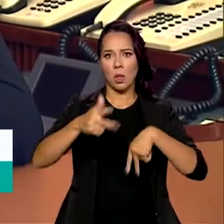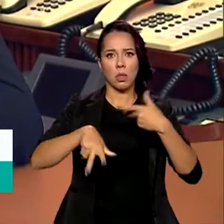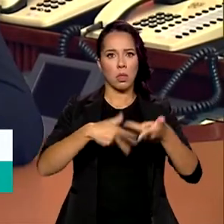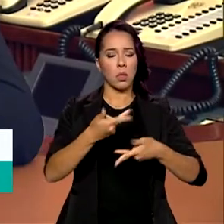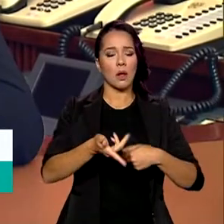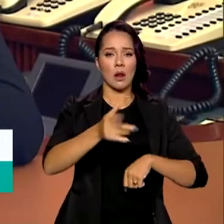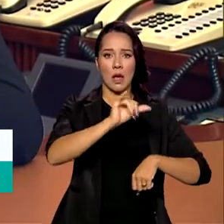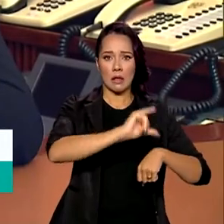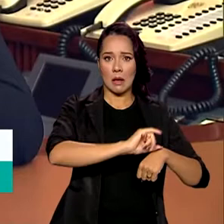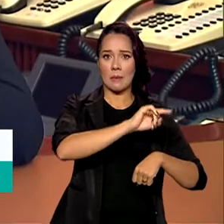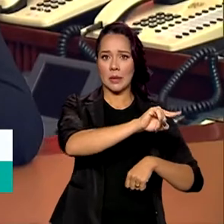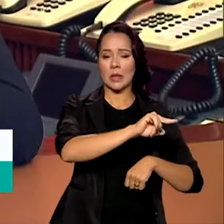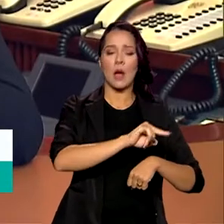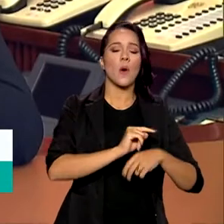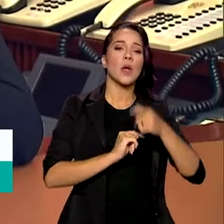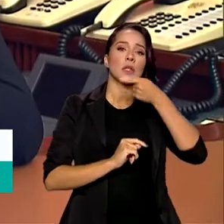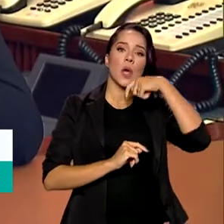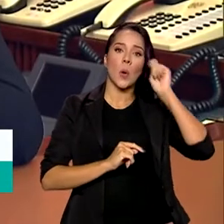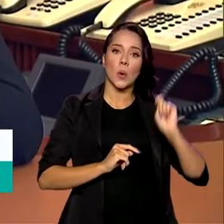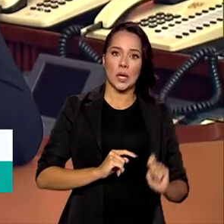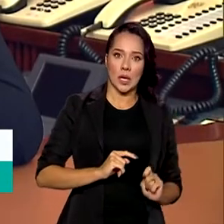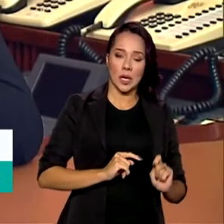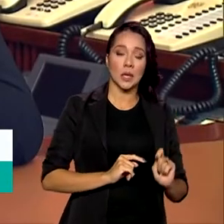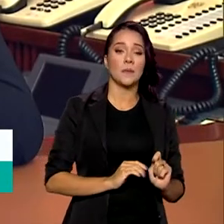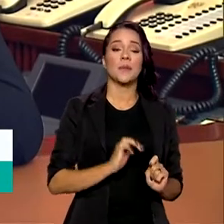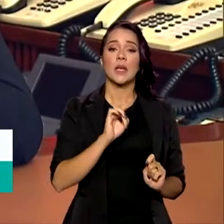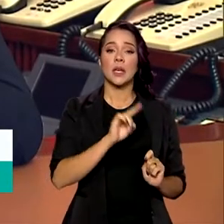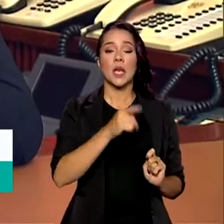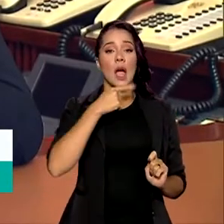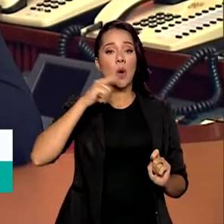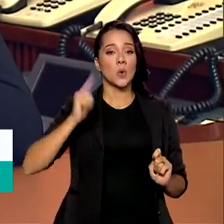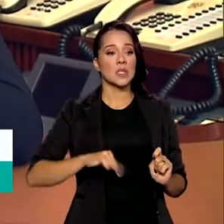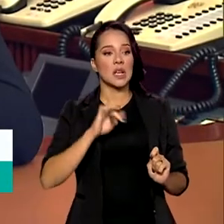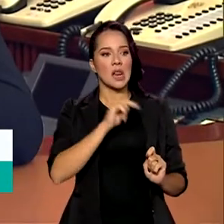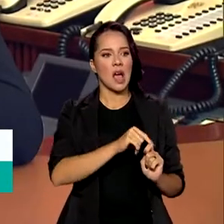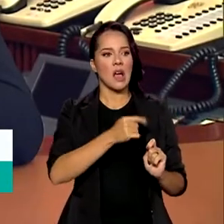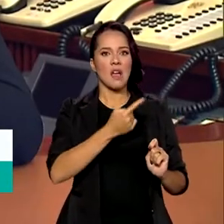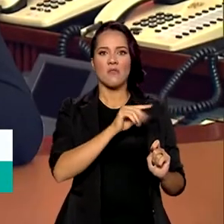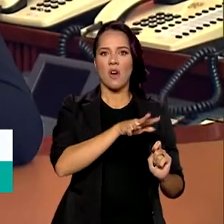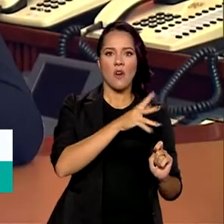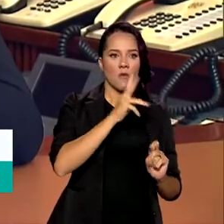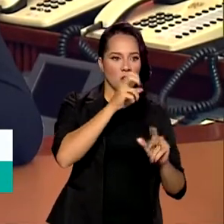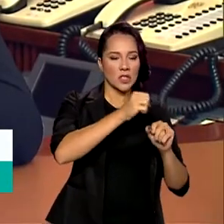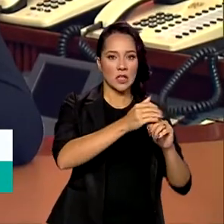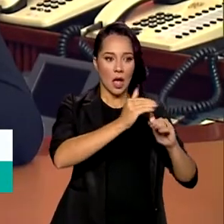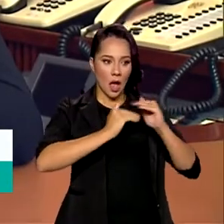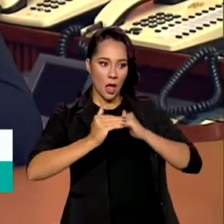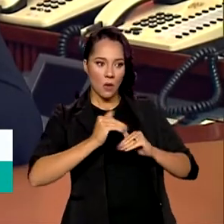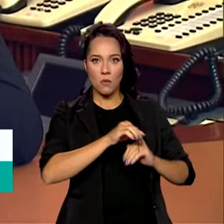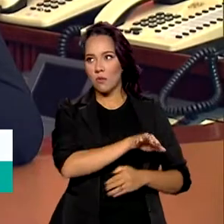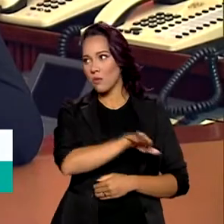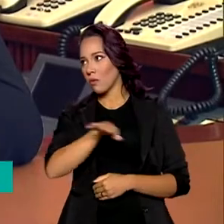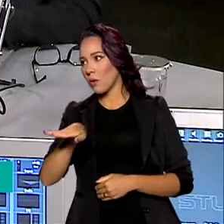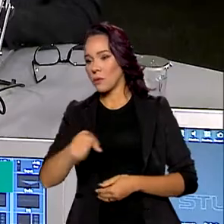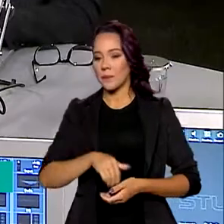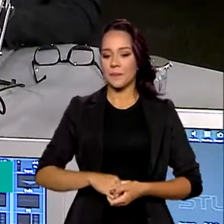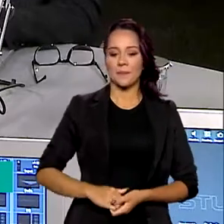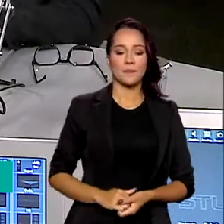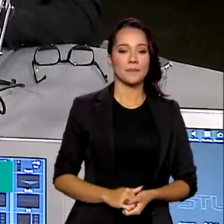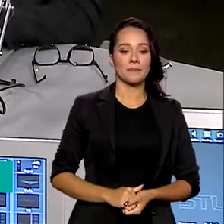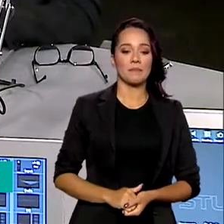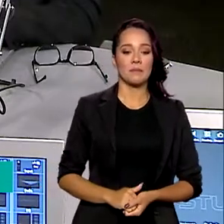regiões e que são e que a 15 onde as forças de Moscou foram forçadas a recuar Monique